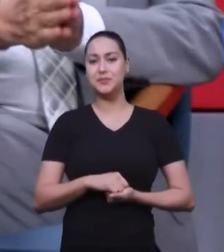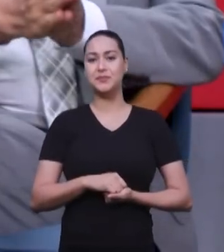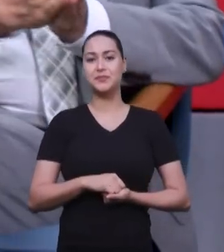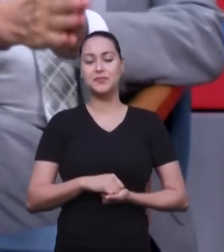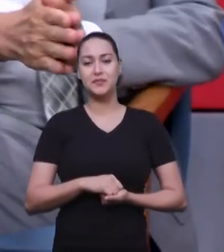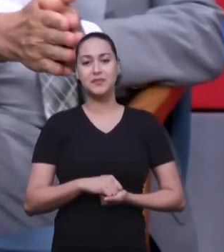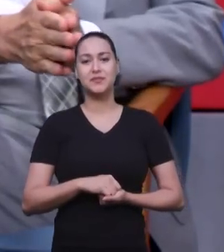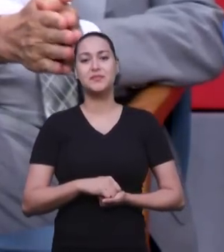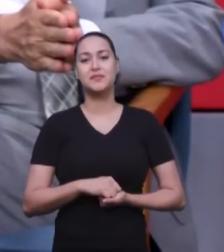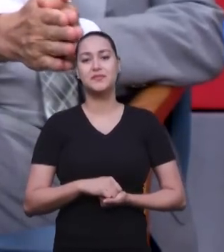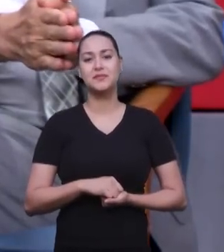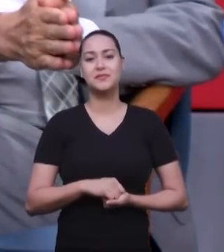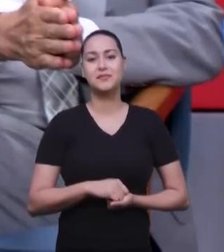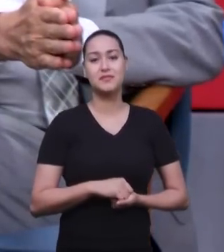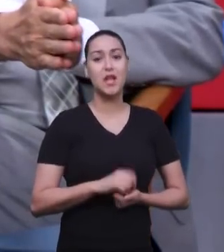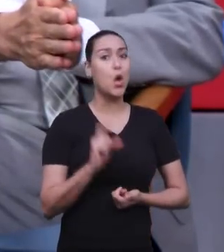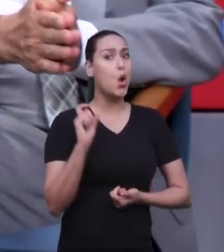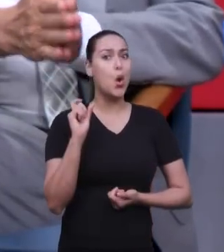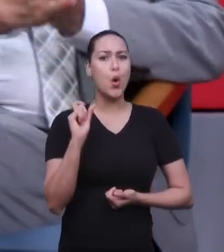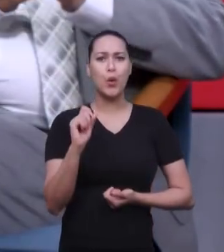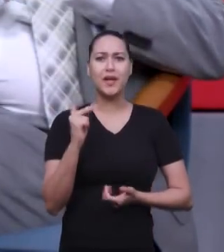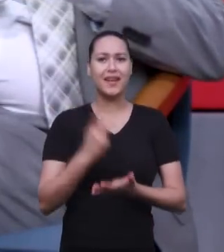o que será